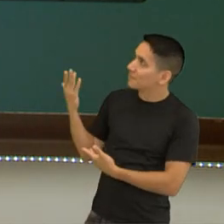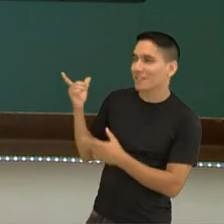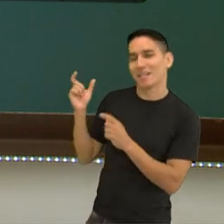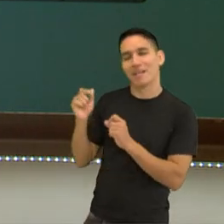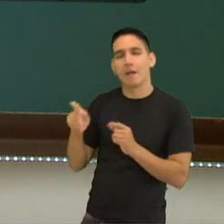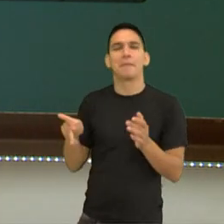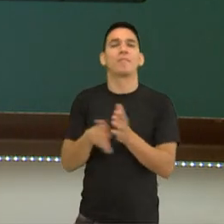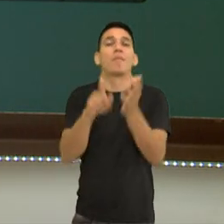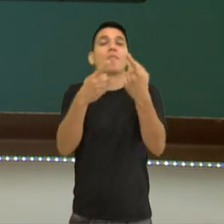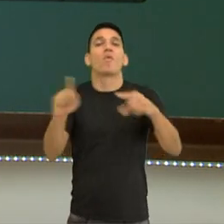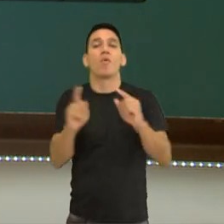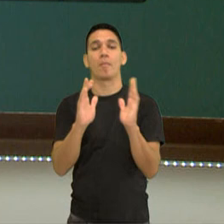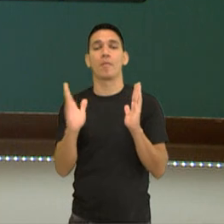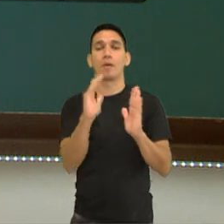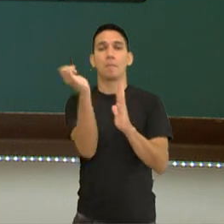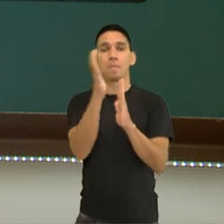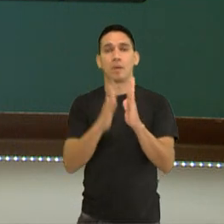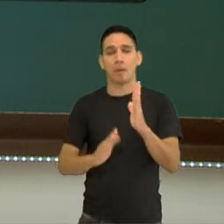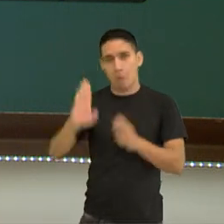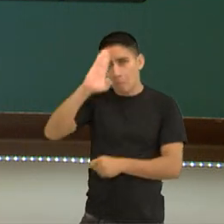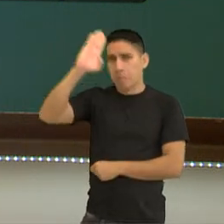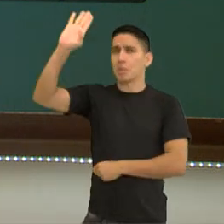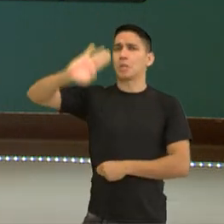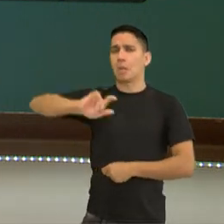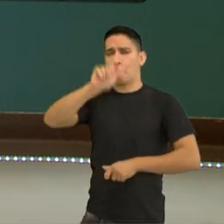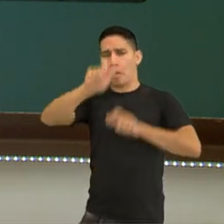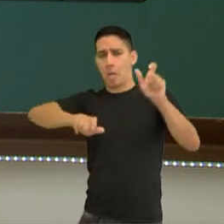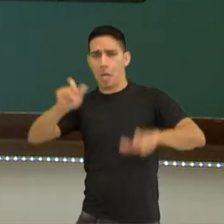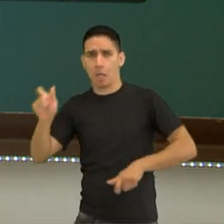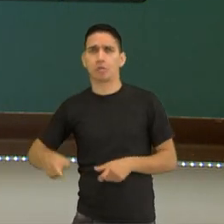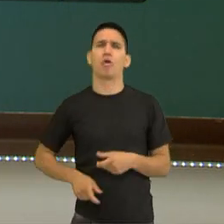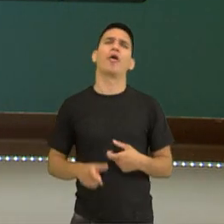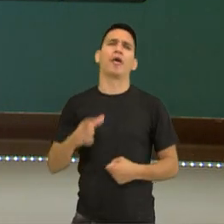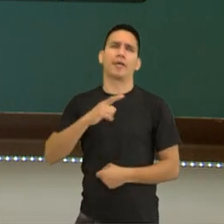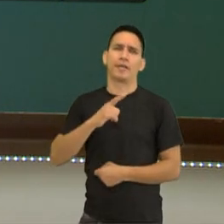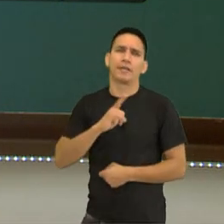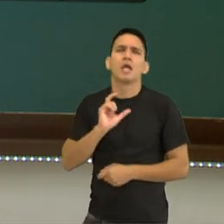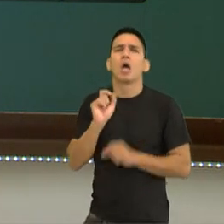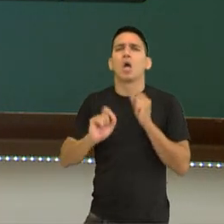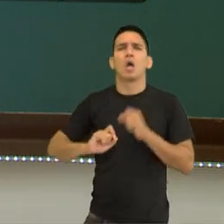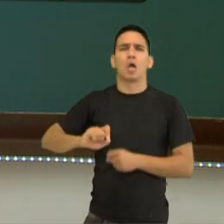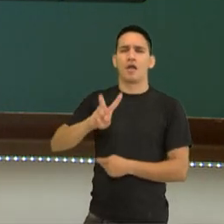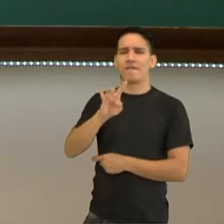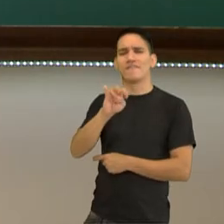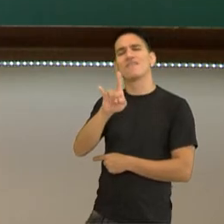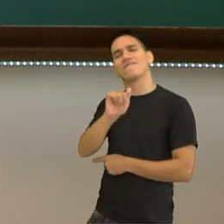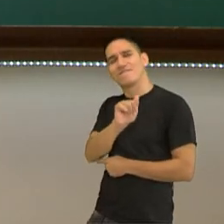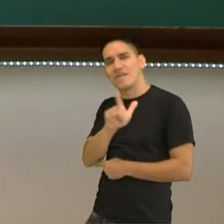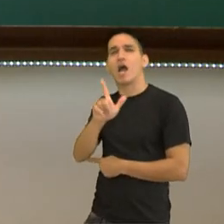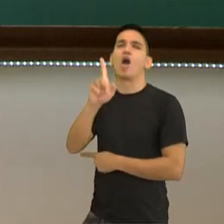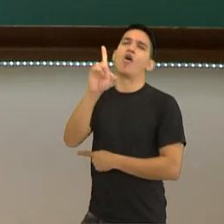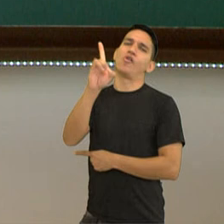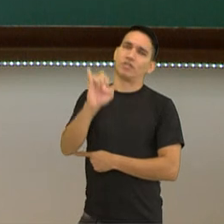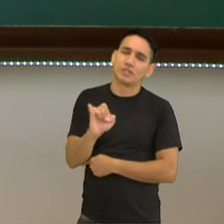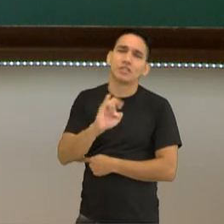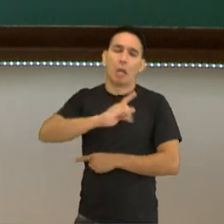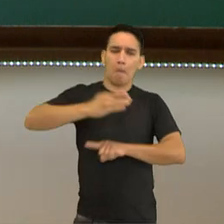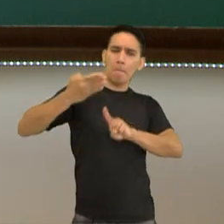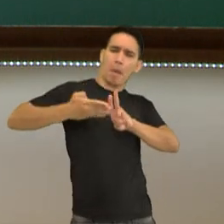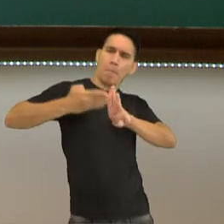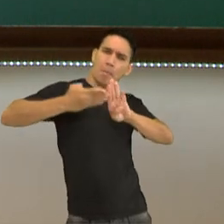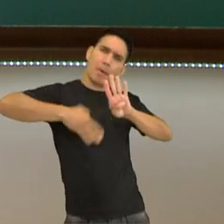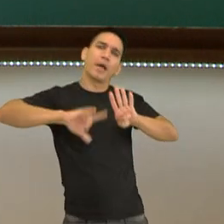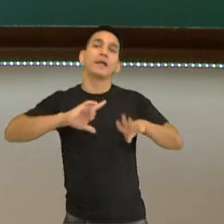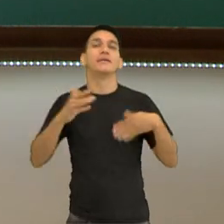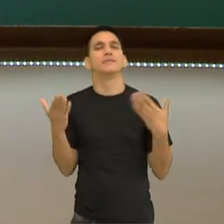período barroco e os principais compositores, Scarlatti, Monteverdi, Vivaldi, o cara das quatro estações maravilhosas, e